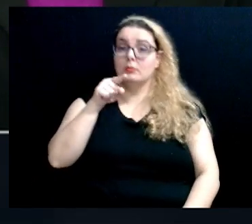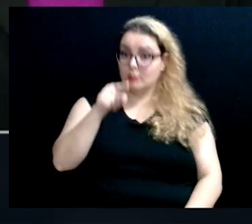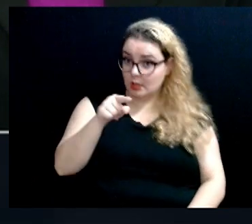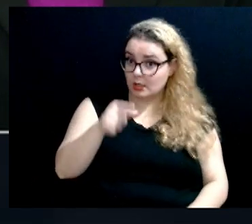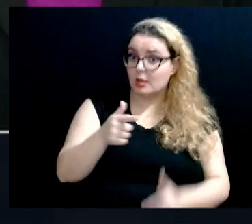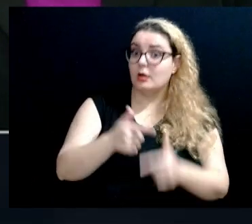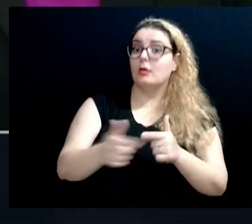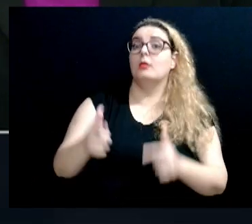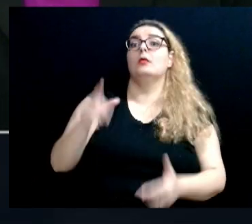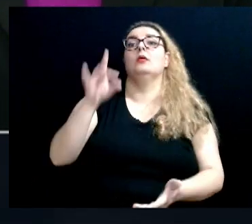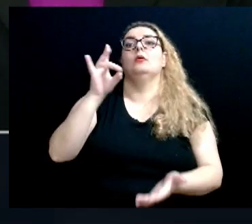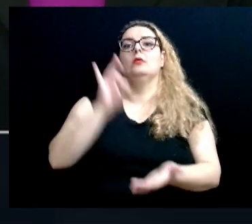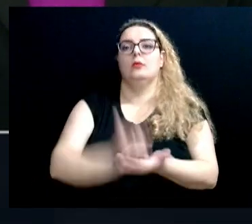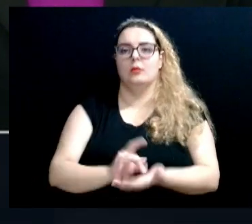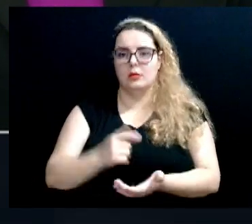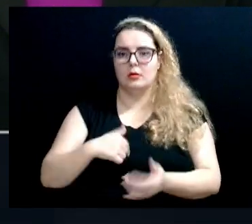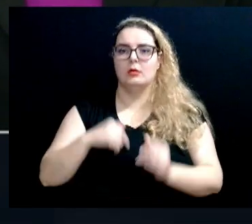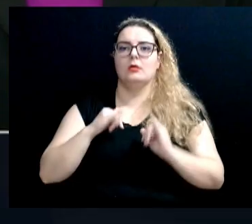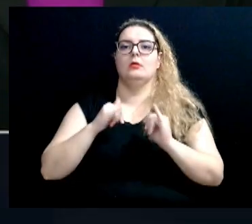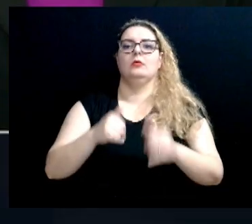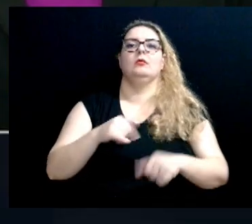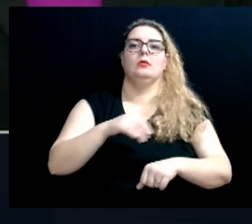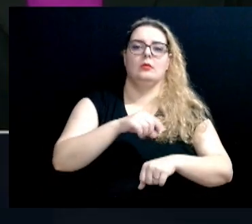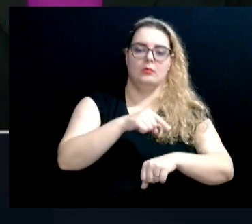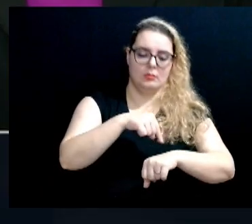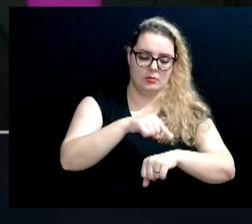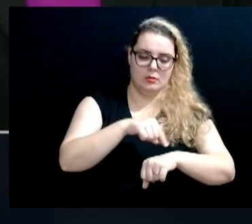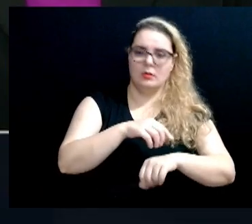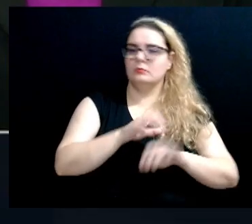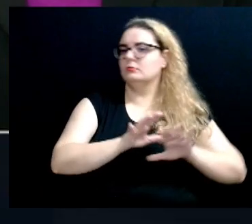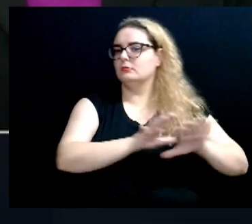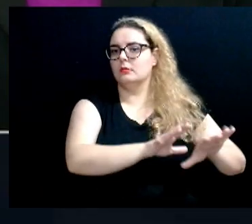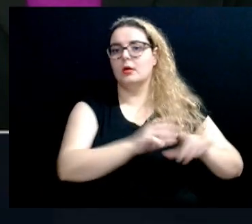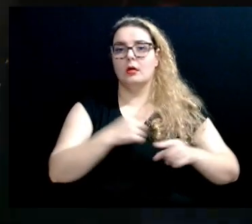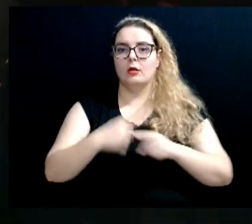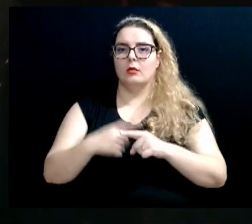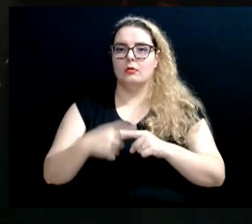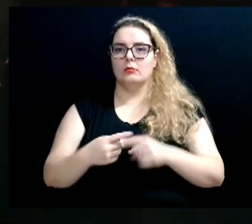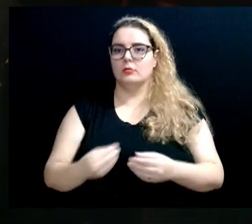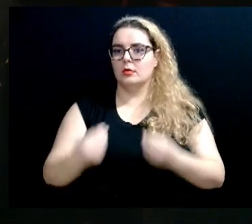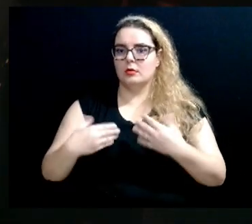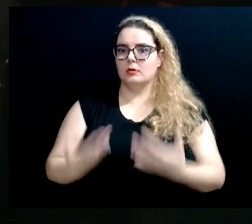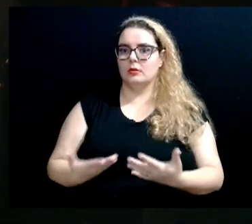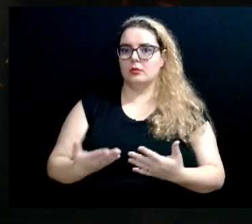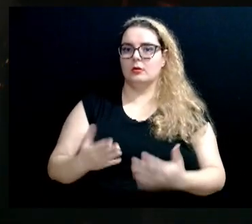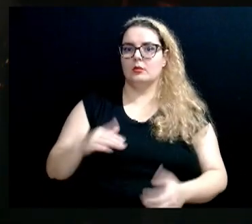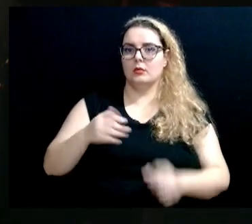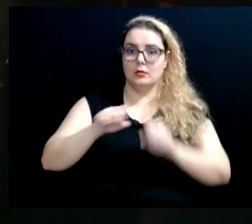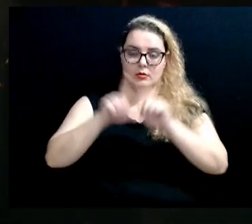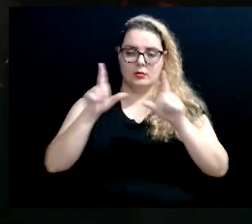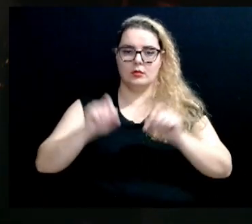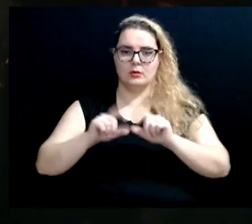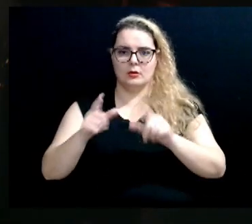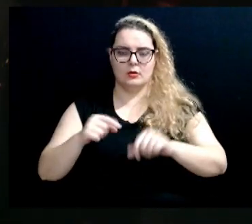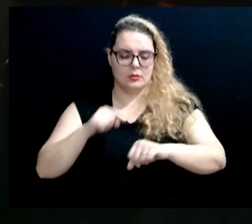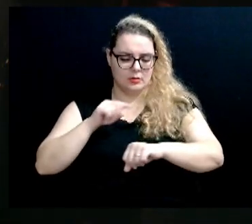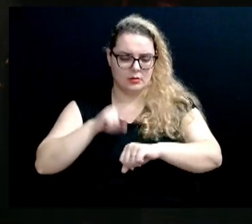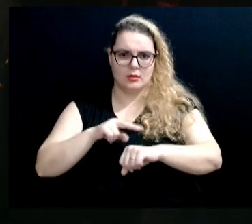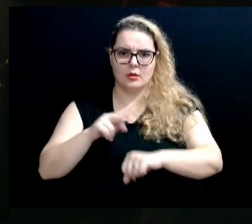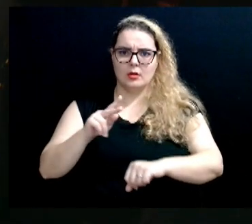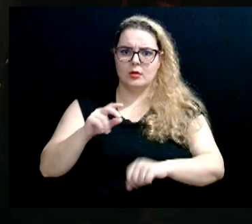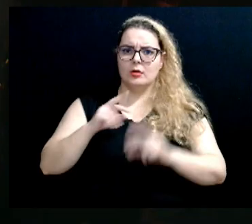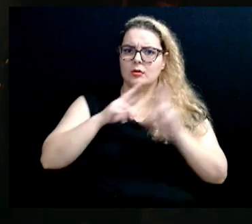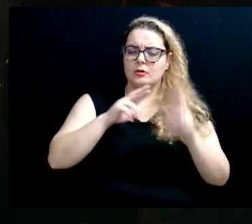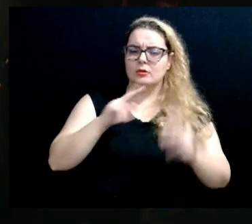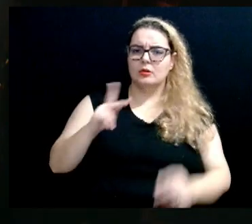e eu abandonei o reloginho, porque ele me colocava ali, quando eu acordava de manhã, eu ia olhar, sono REM, 40